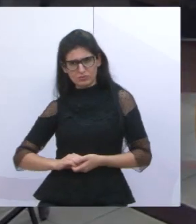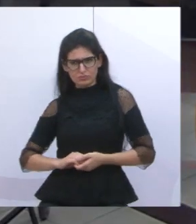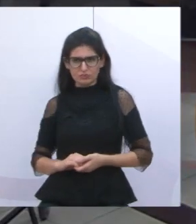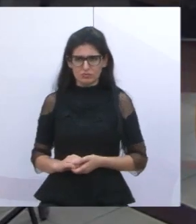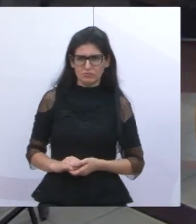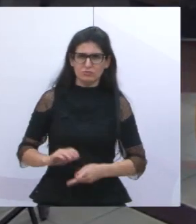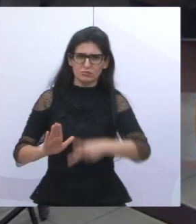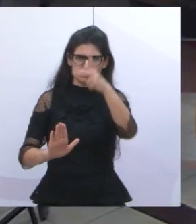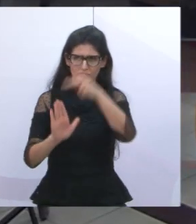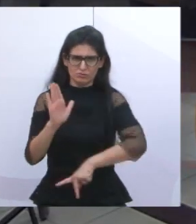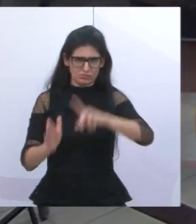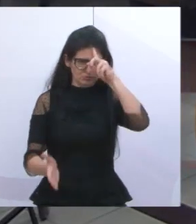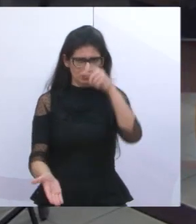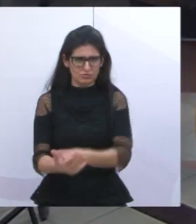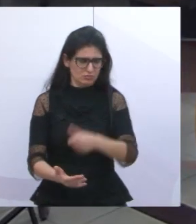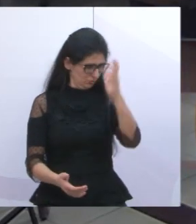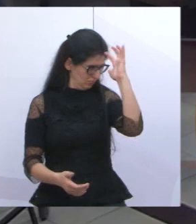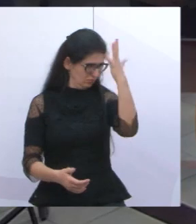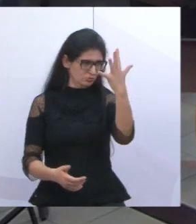O projeto continua em discussão.